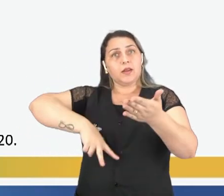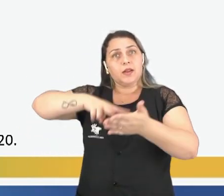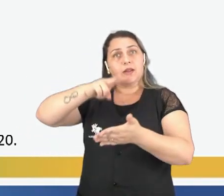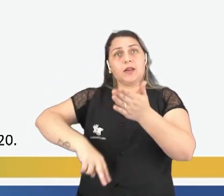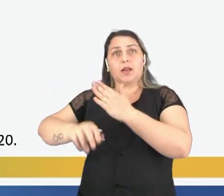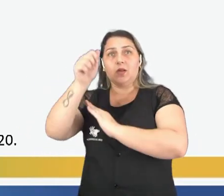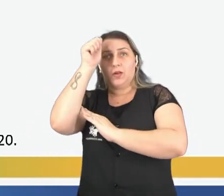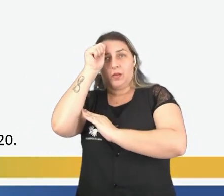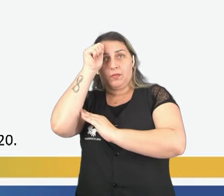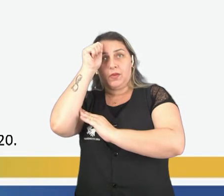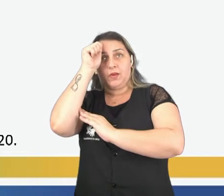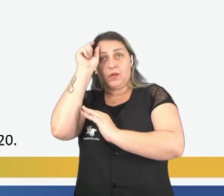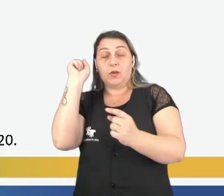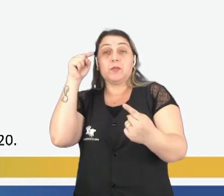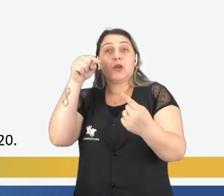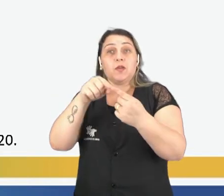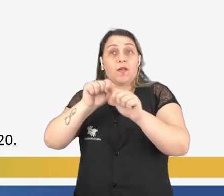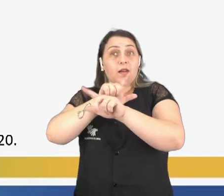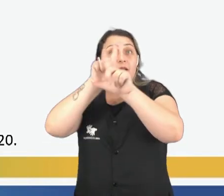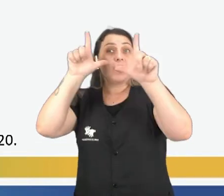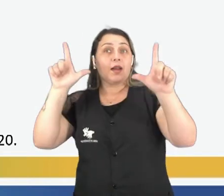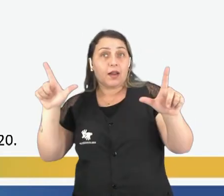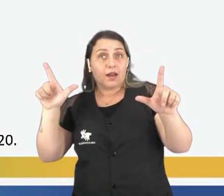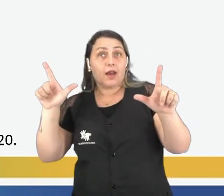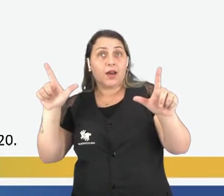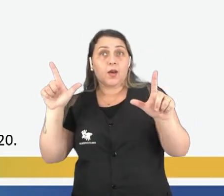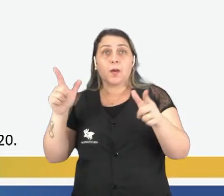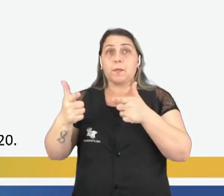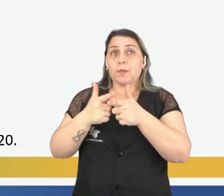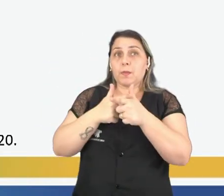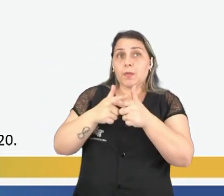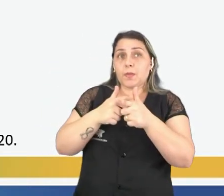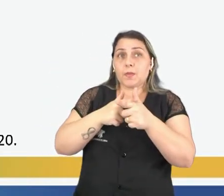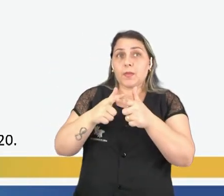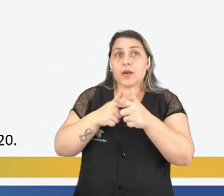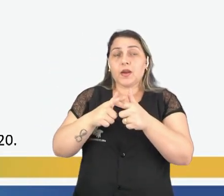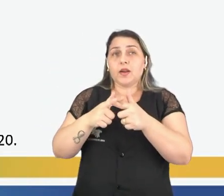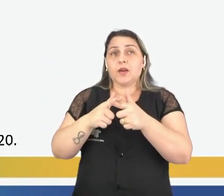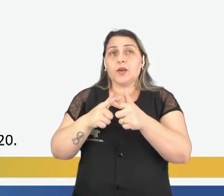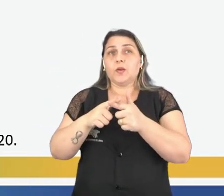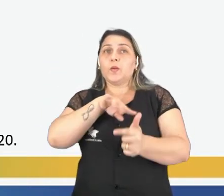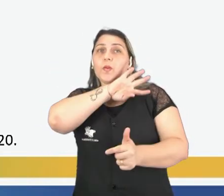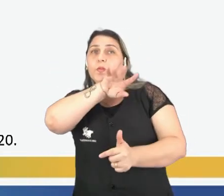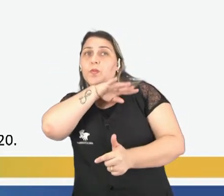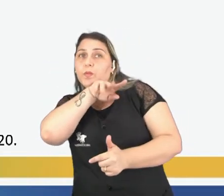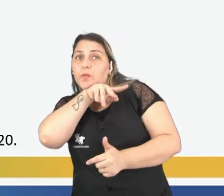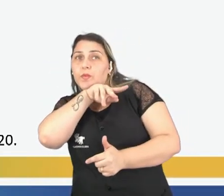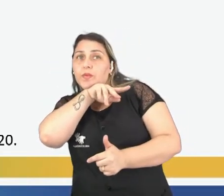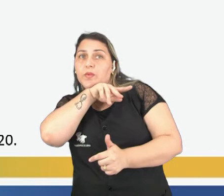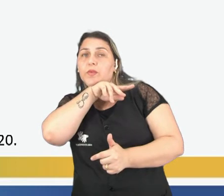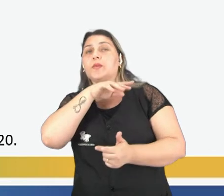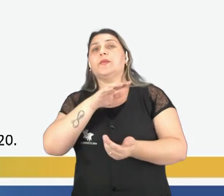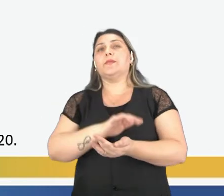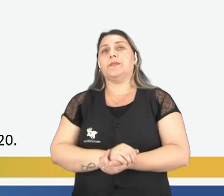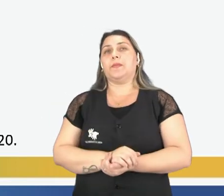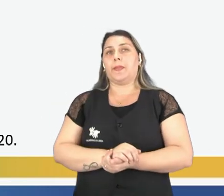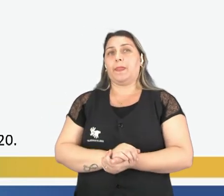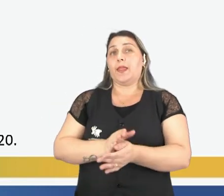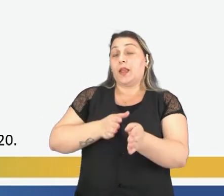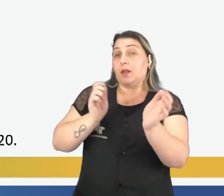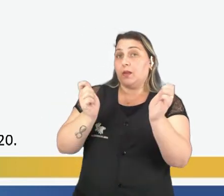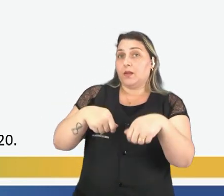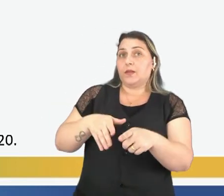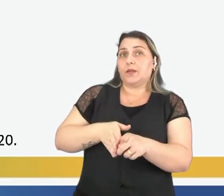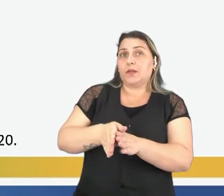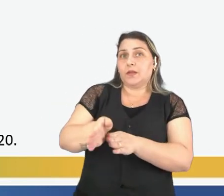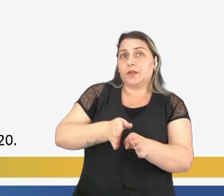leitura da obra. Se é objetivo, claro, problemático, denso e etc. E uma